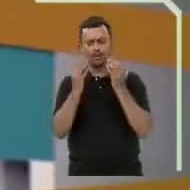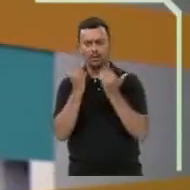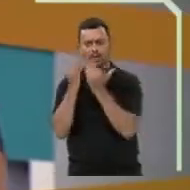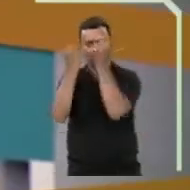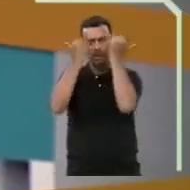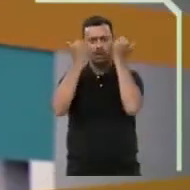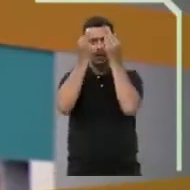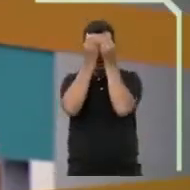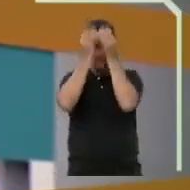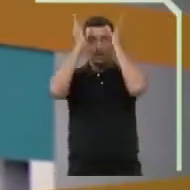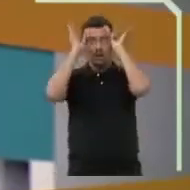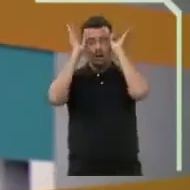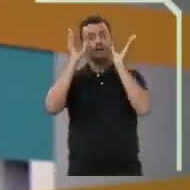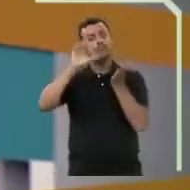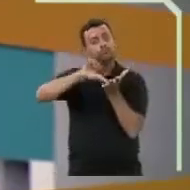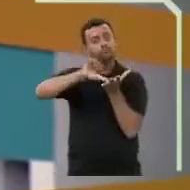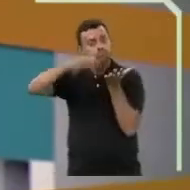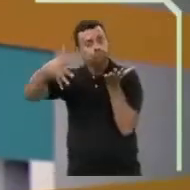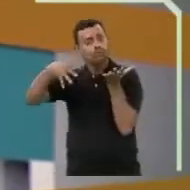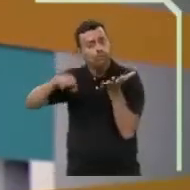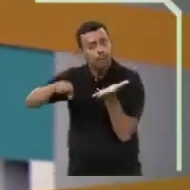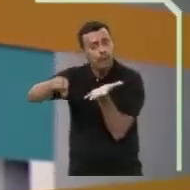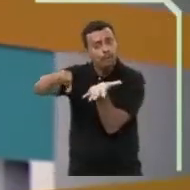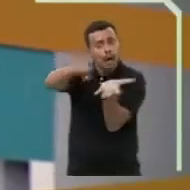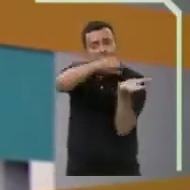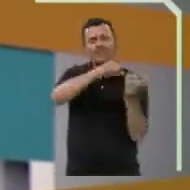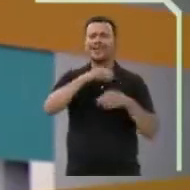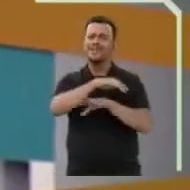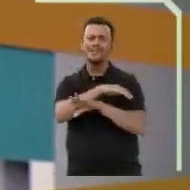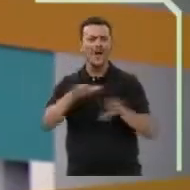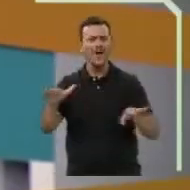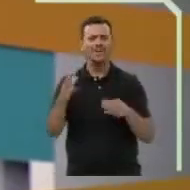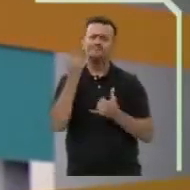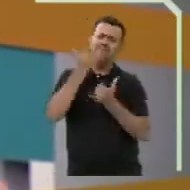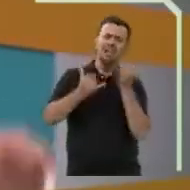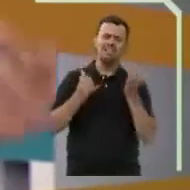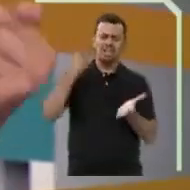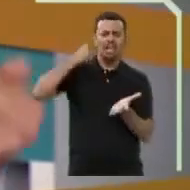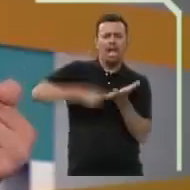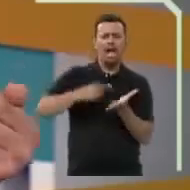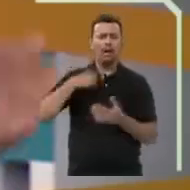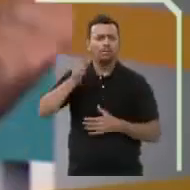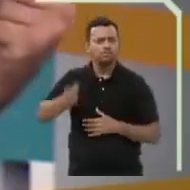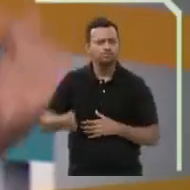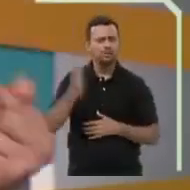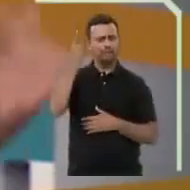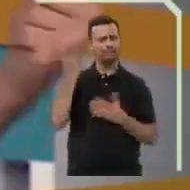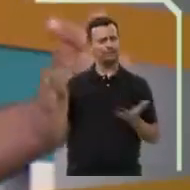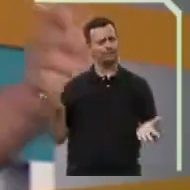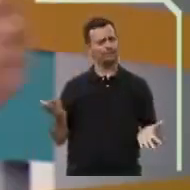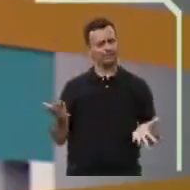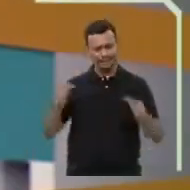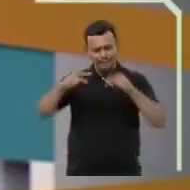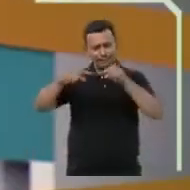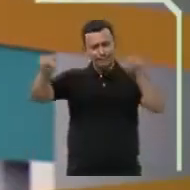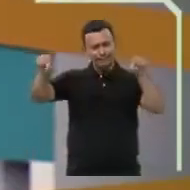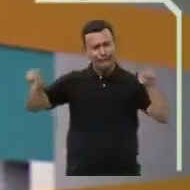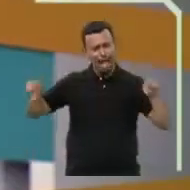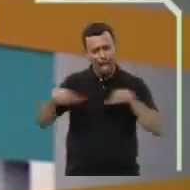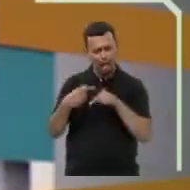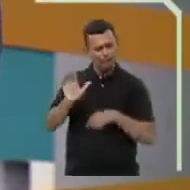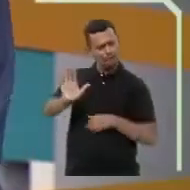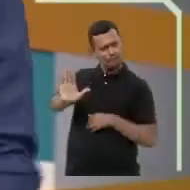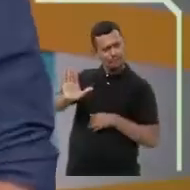quilombolas, por barrar essa tese absurda do marco temporal que quer que as terras indígenas apenas até a Constituição